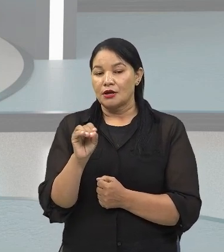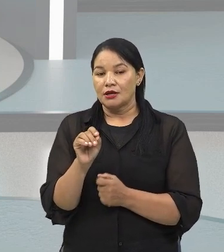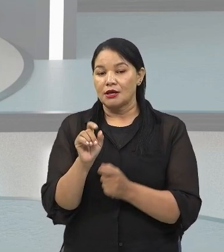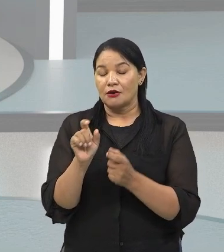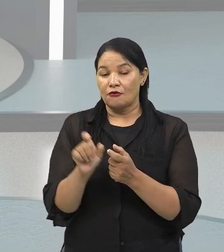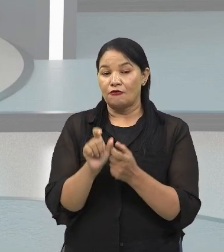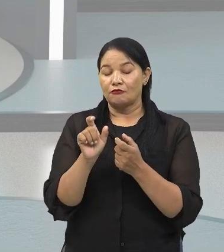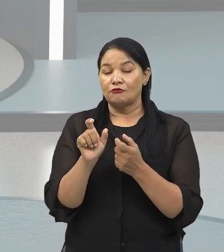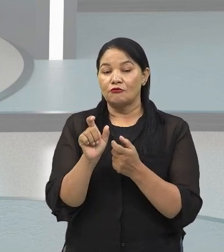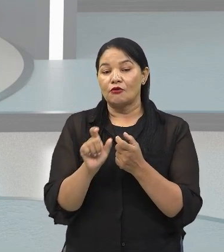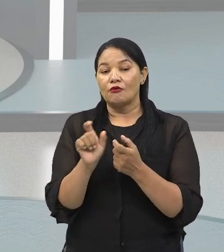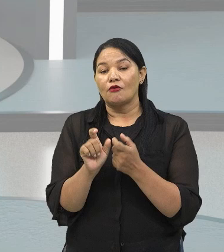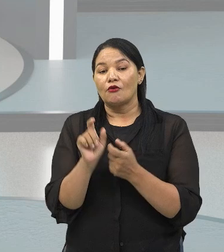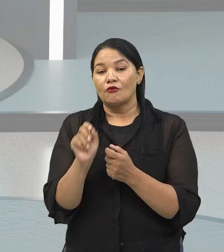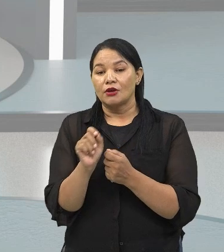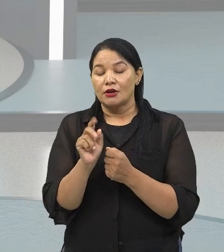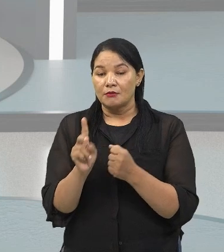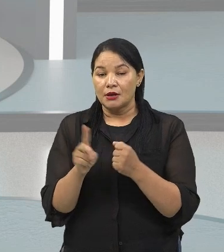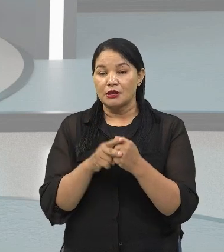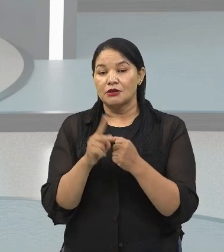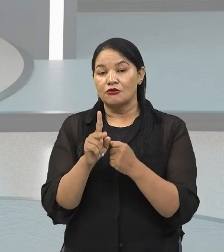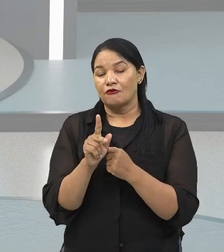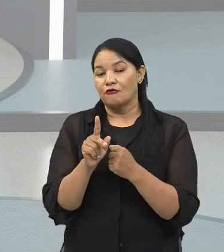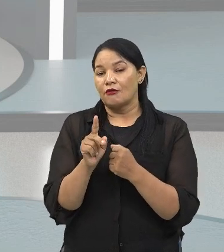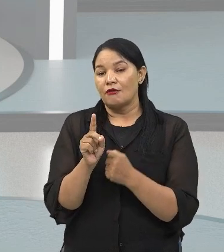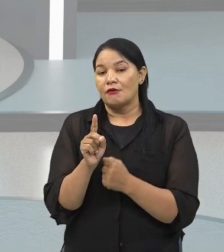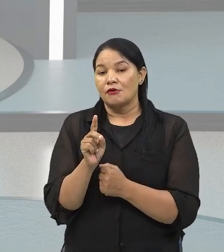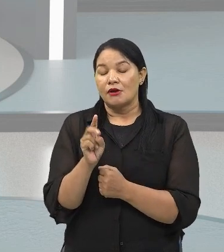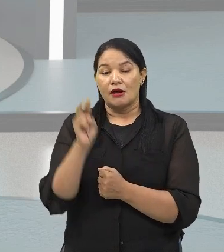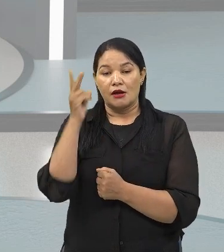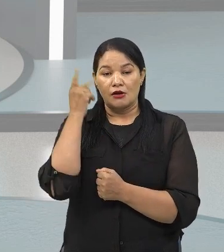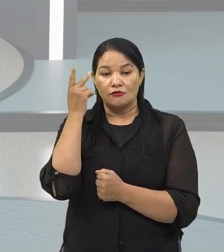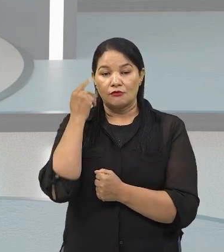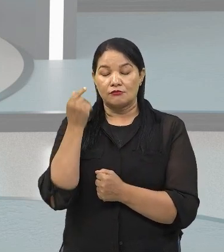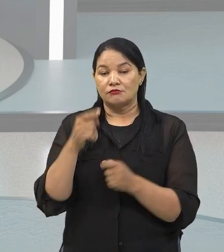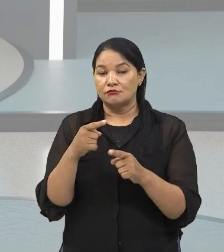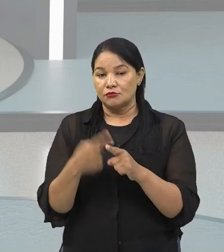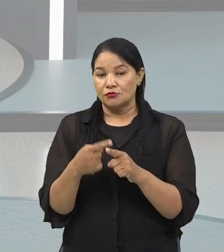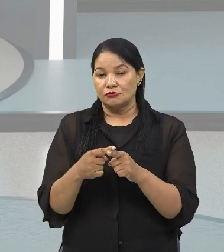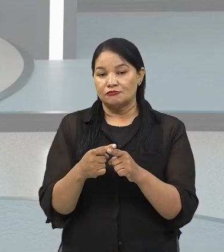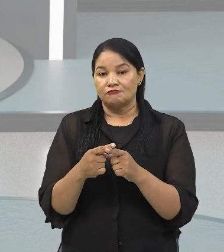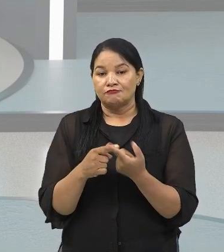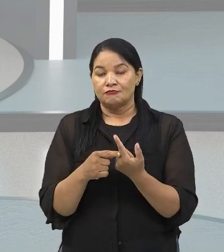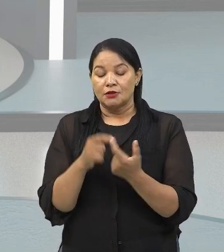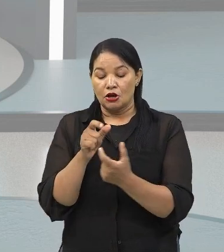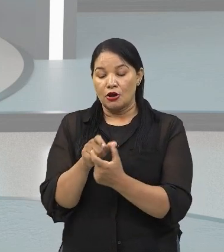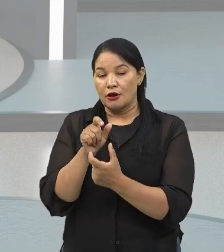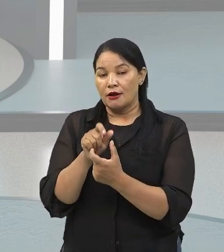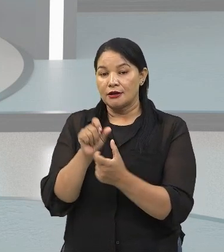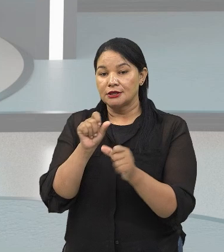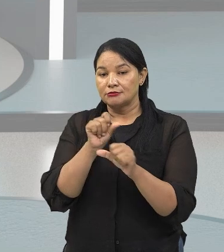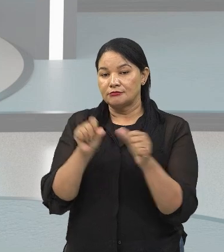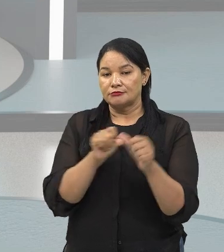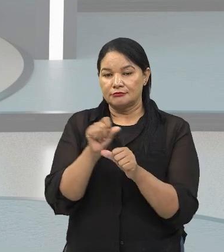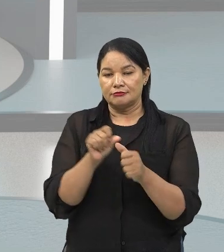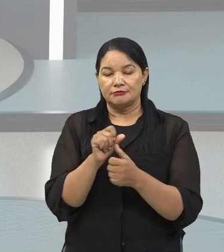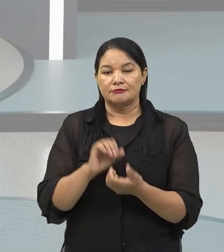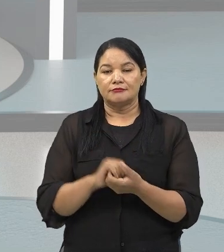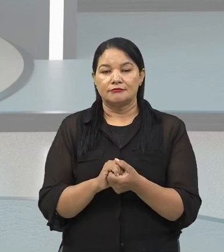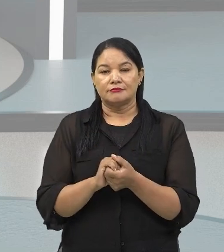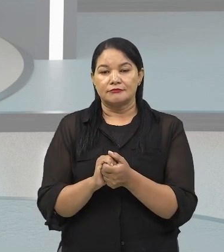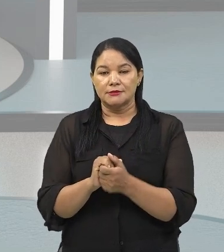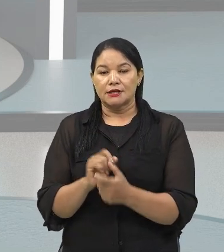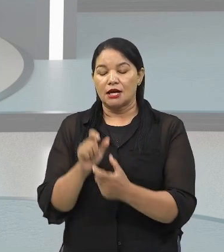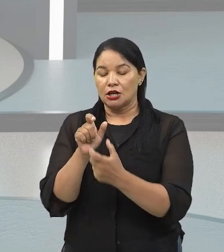verbos regulares. Tá? E você diz, e aqui, no caso não é? Não, porque a raiz foi alterada. Qual é a raiz do verbo